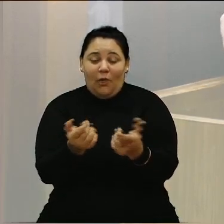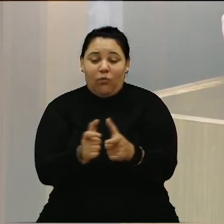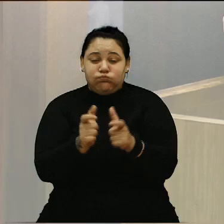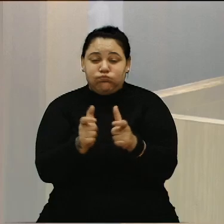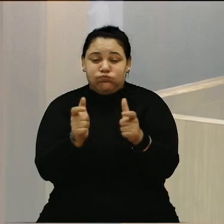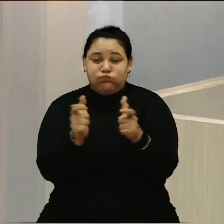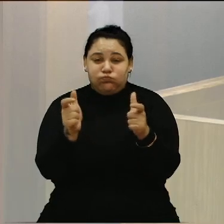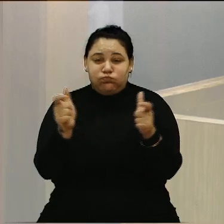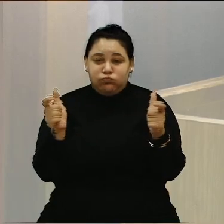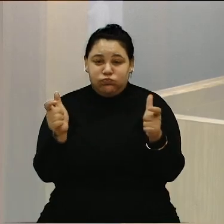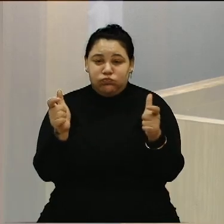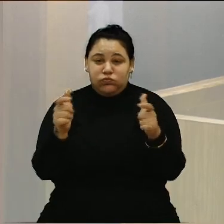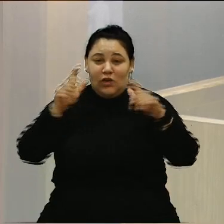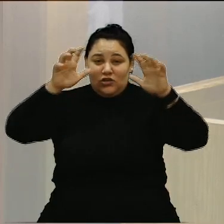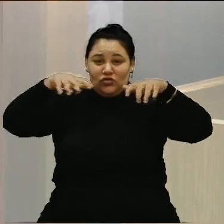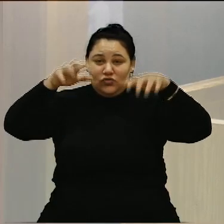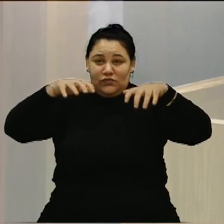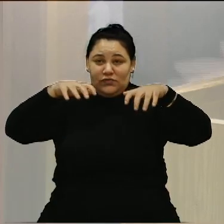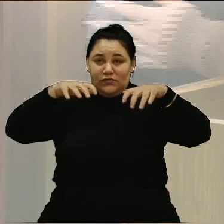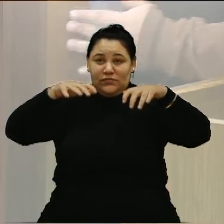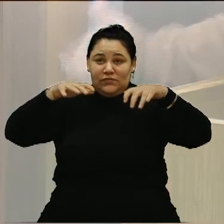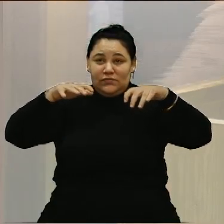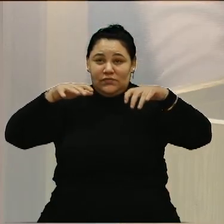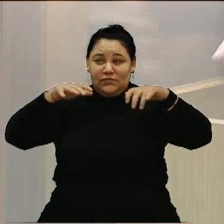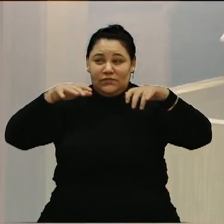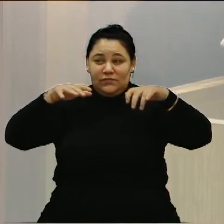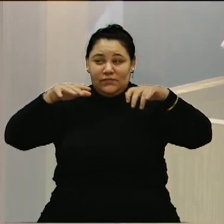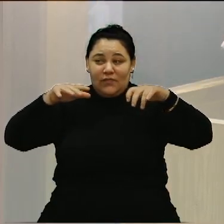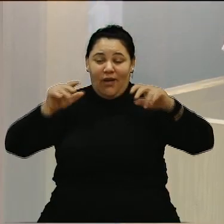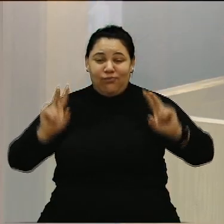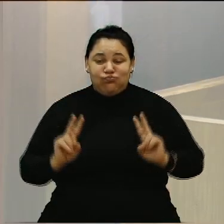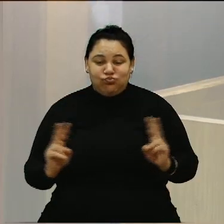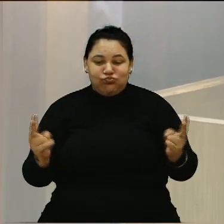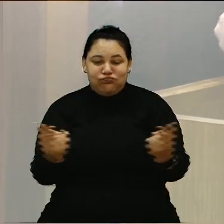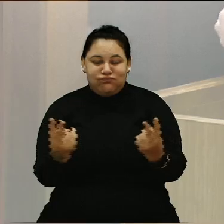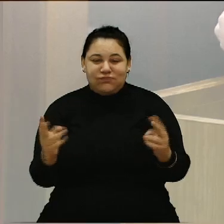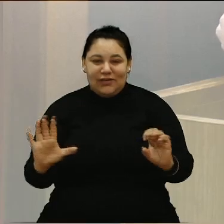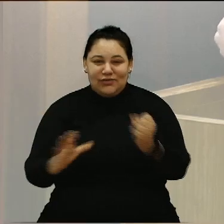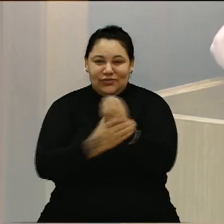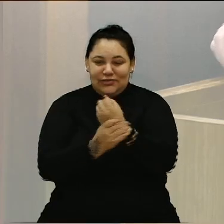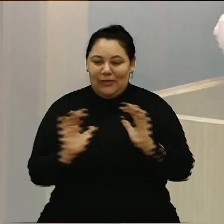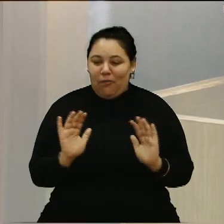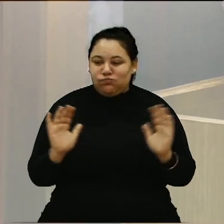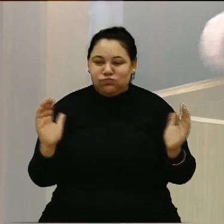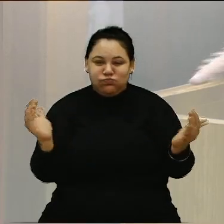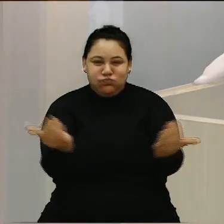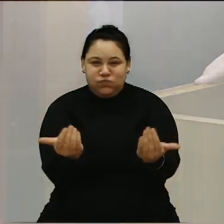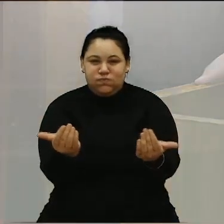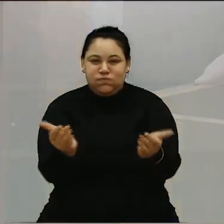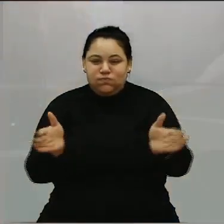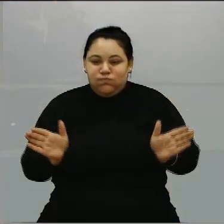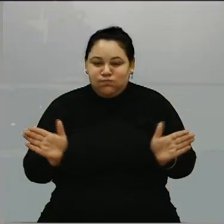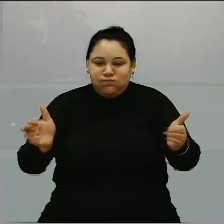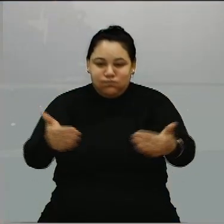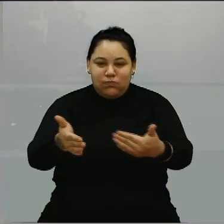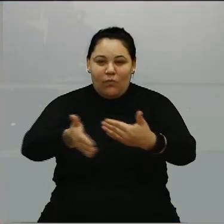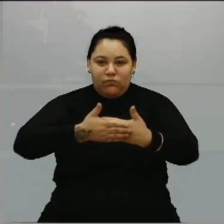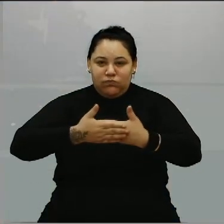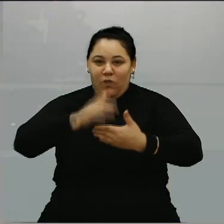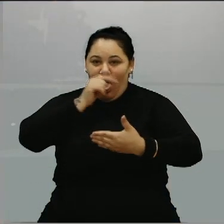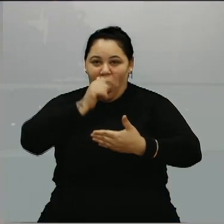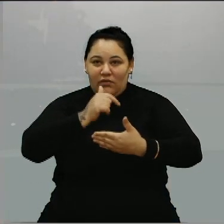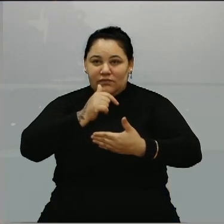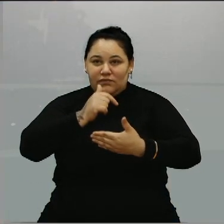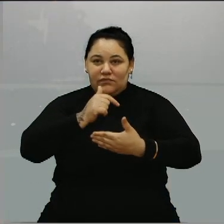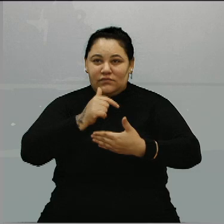contenção tornou-se prioridade para garantir a segurança e a mobilidade na nossa